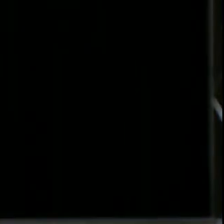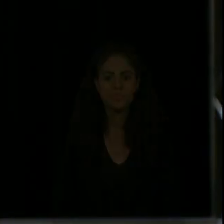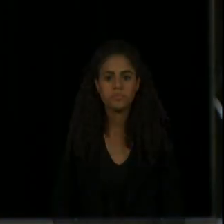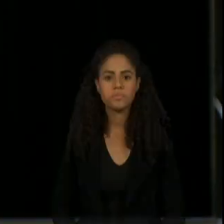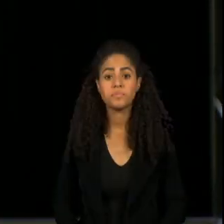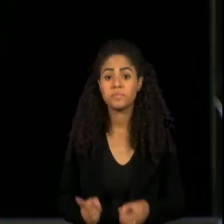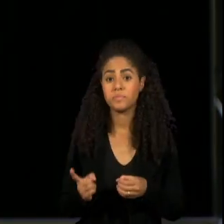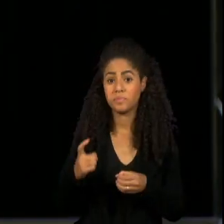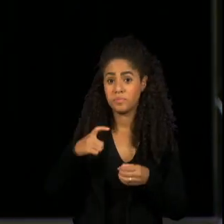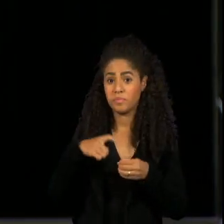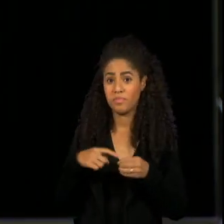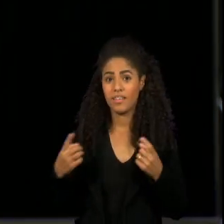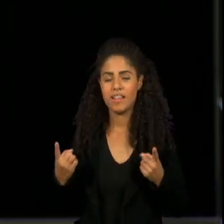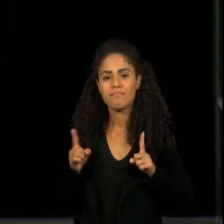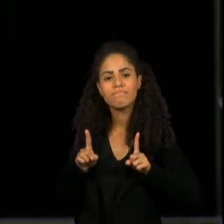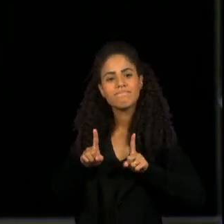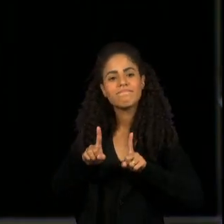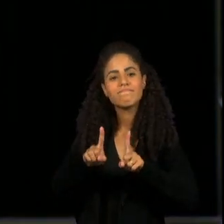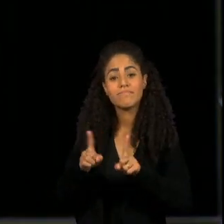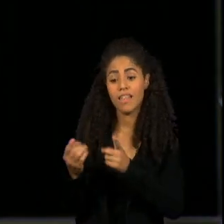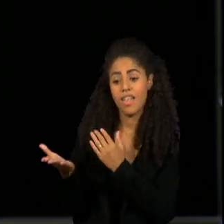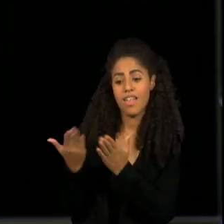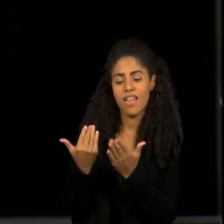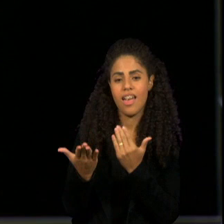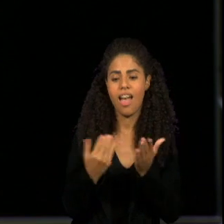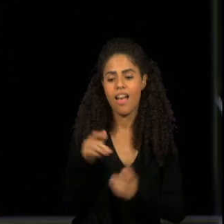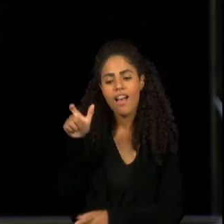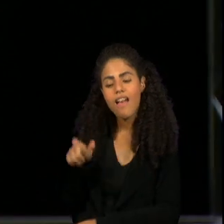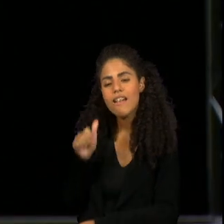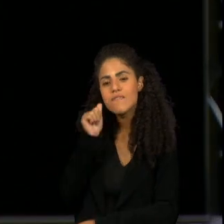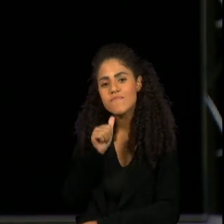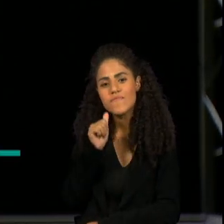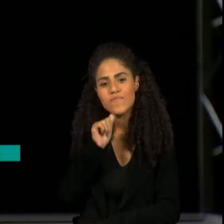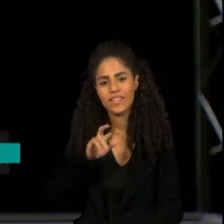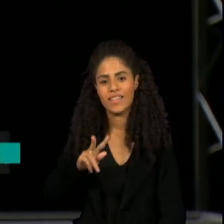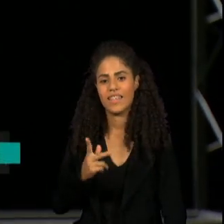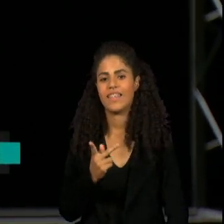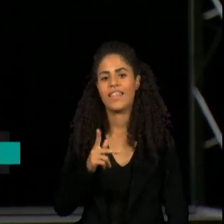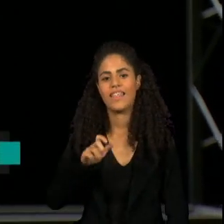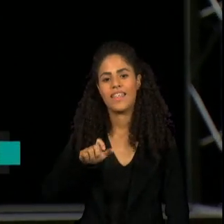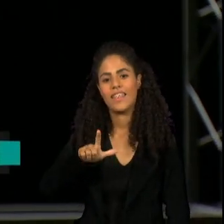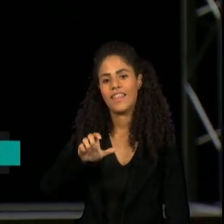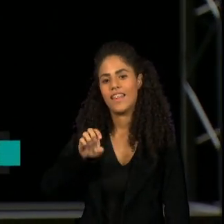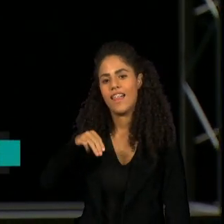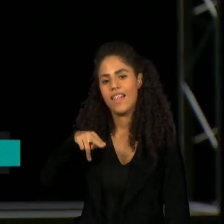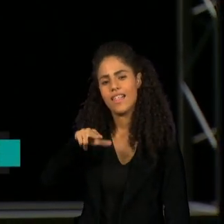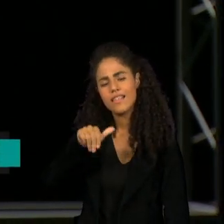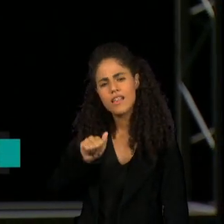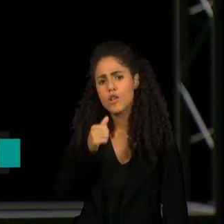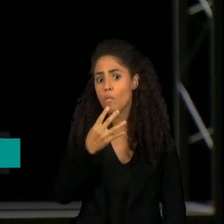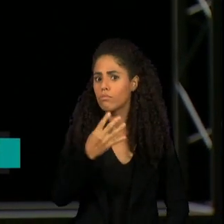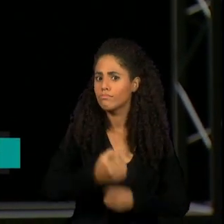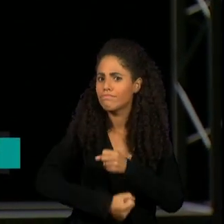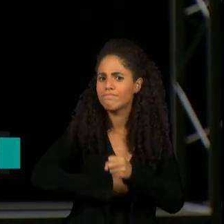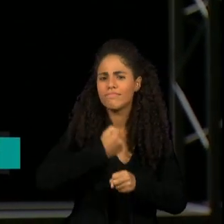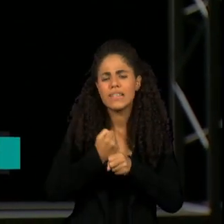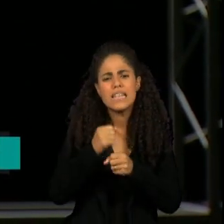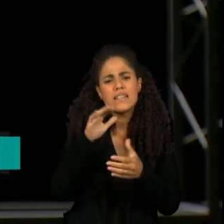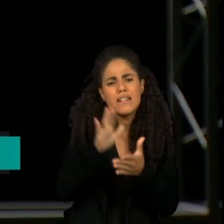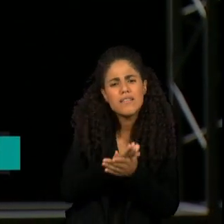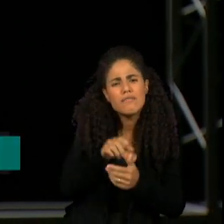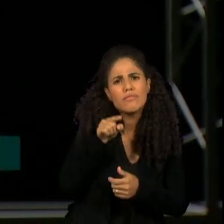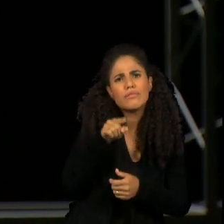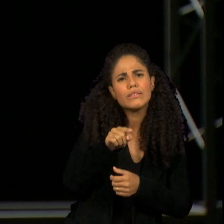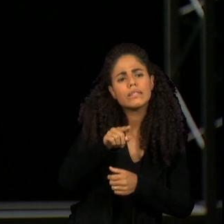Pronto, estamos de volta com o Persona para o nosso bate-papo com a Helena Inês. Helena, depois de 4 anos de casamento, você e o Glauber se